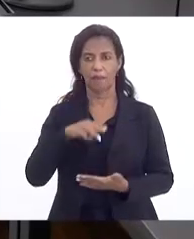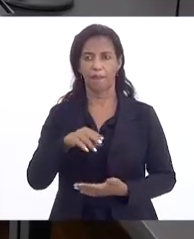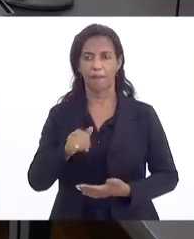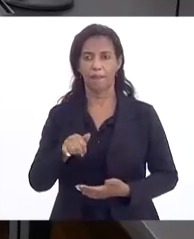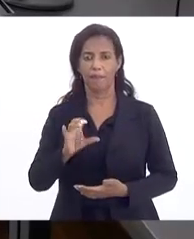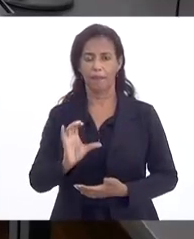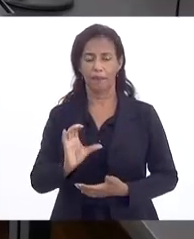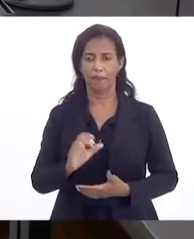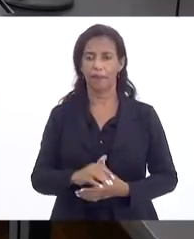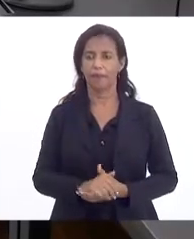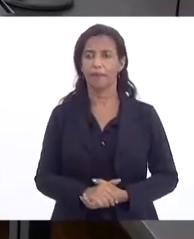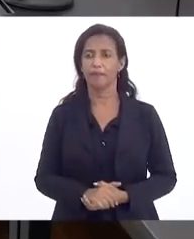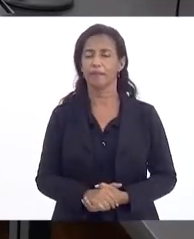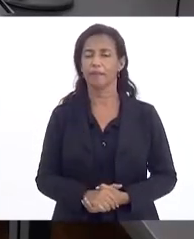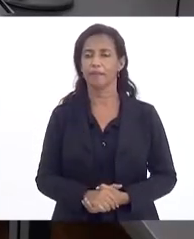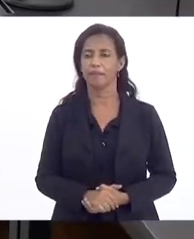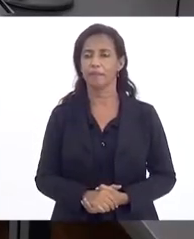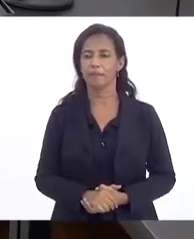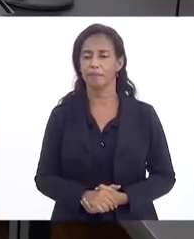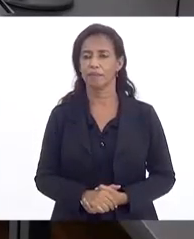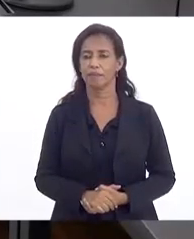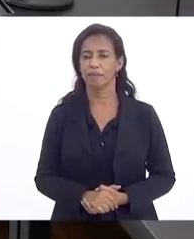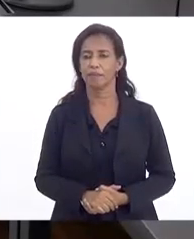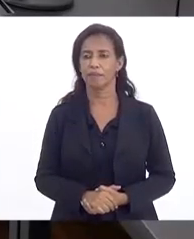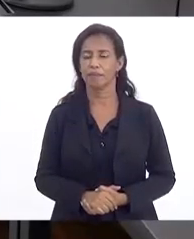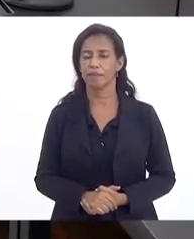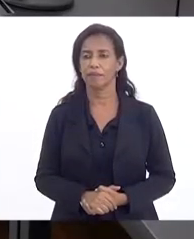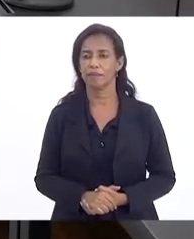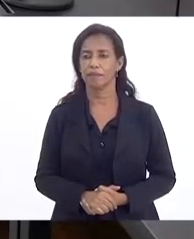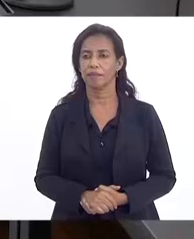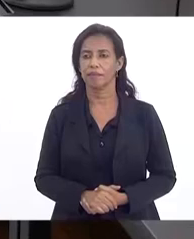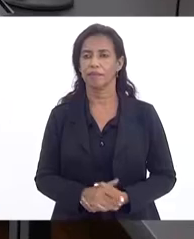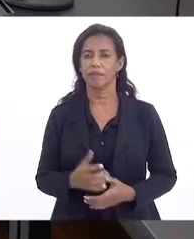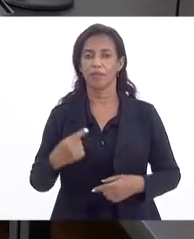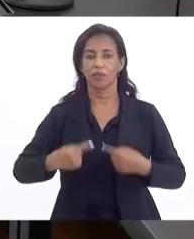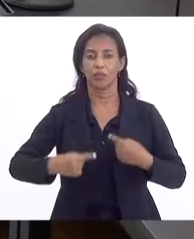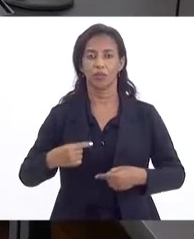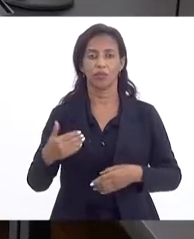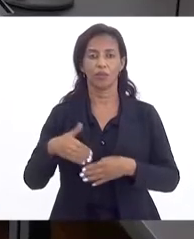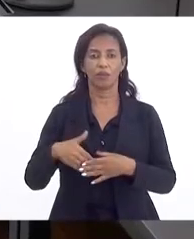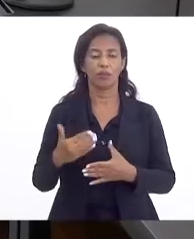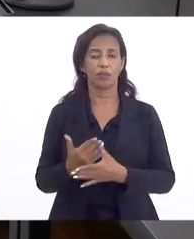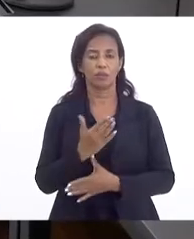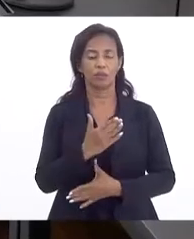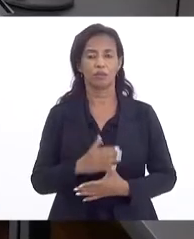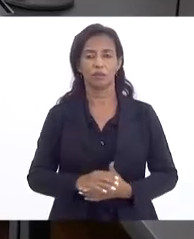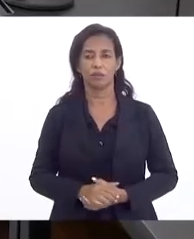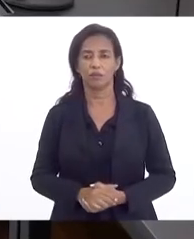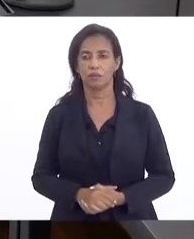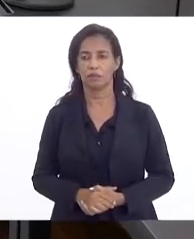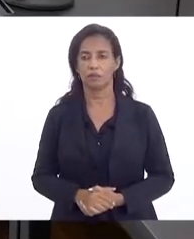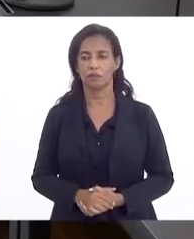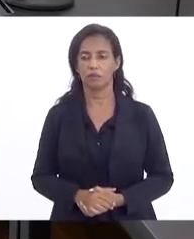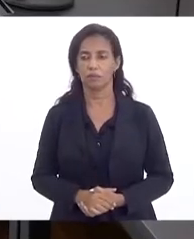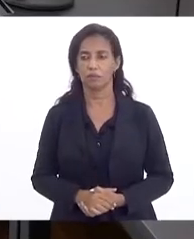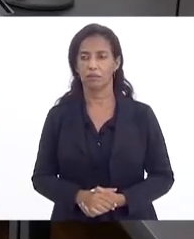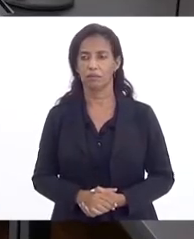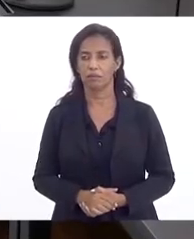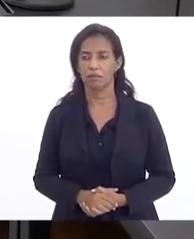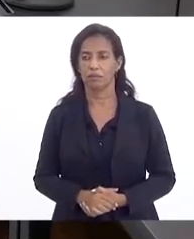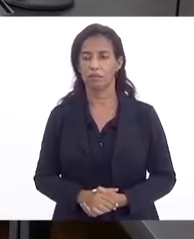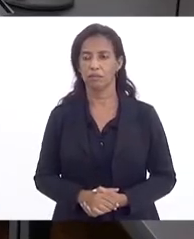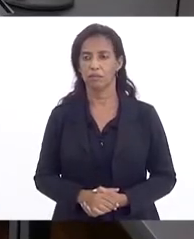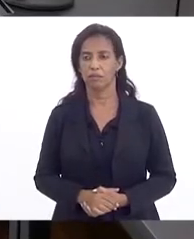Favorável a 1, contrário a 2. Em discussão e votação, aprovado. Nós vamos terminar o bloco